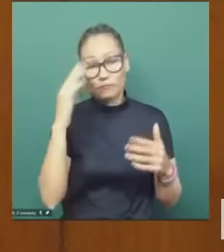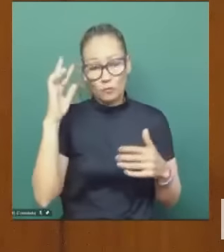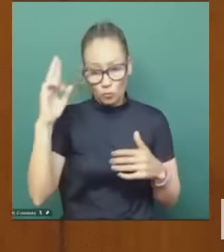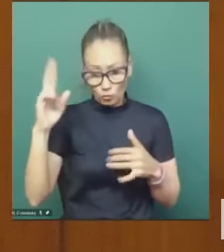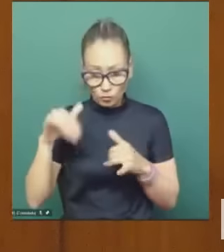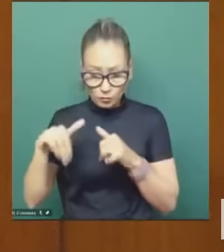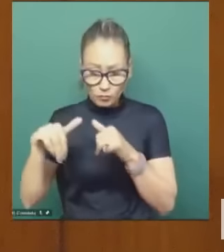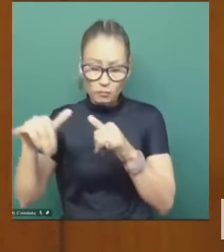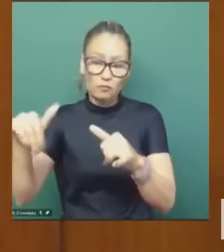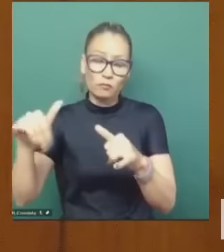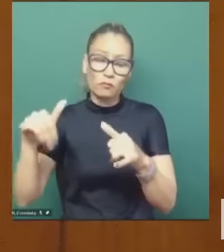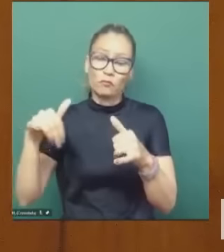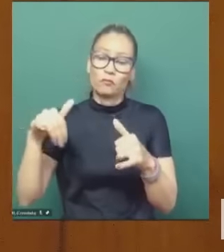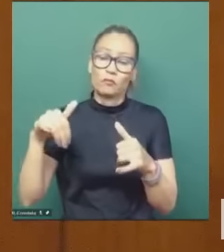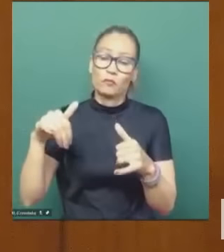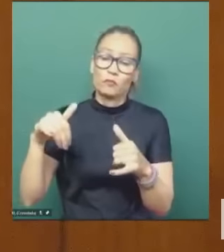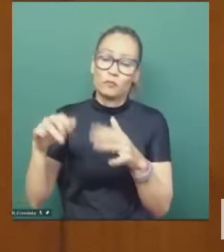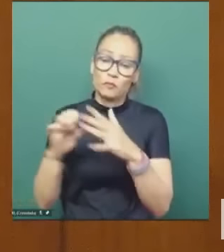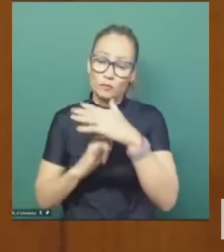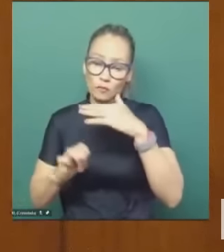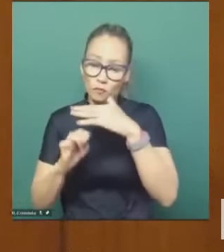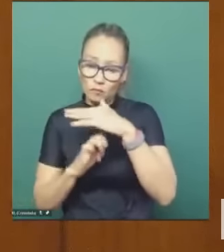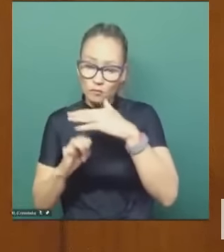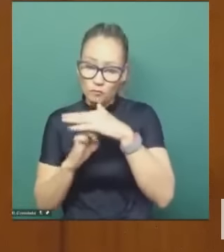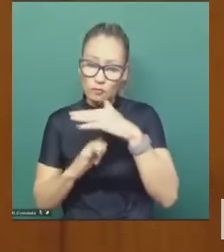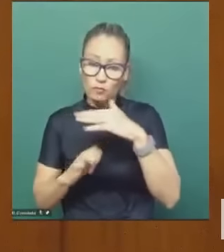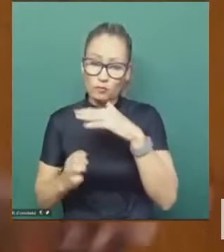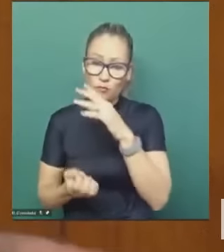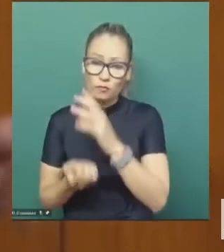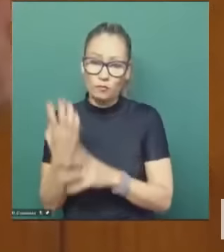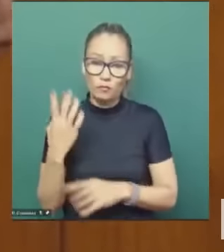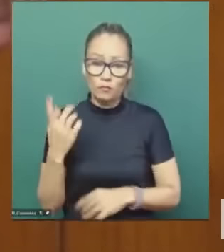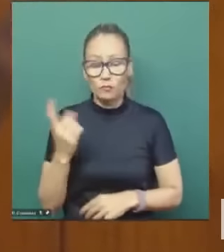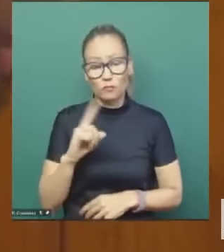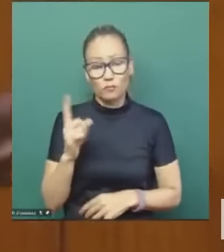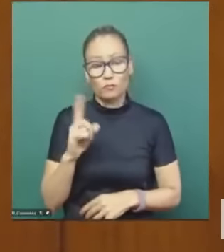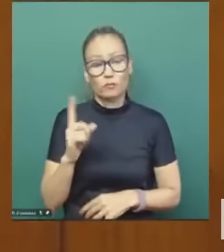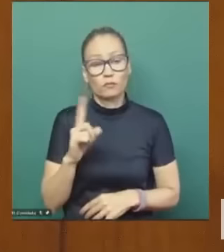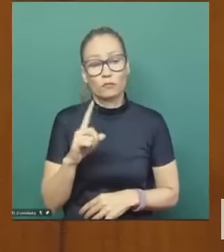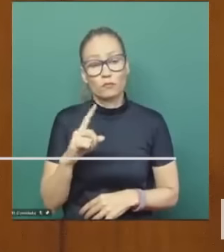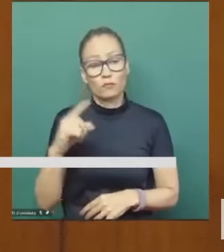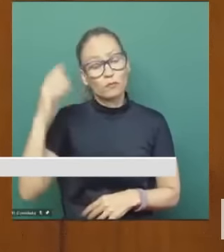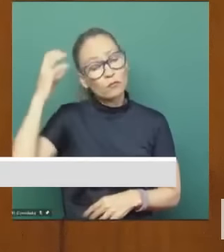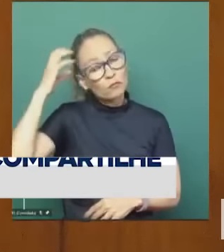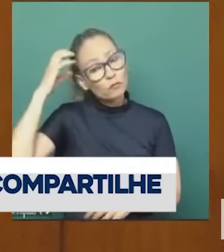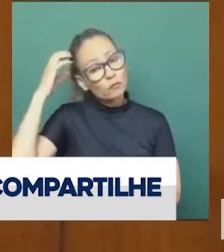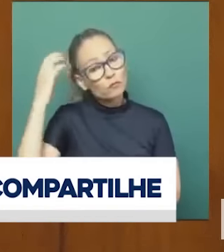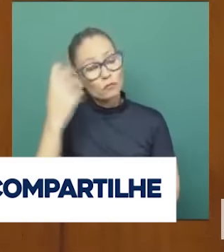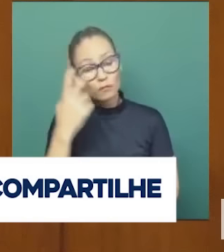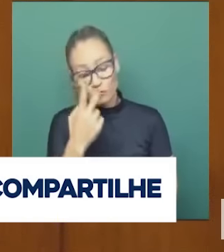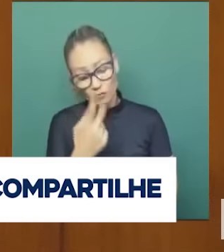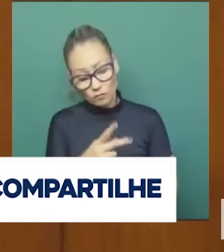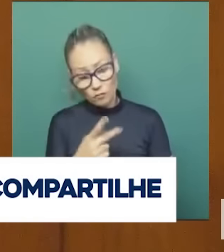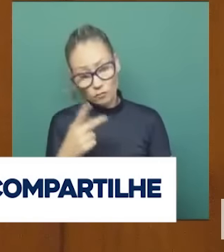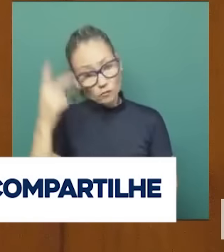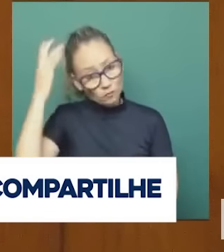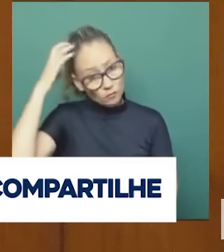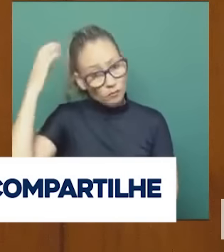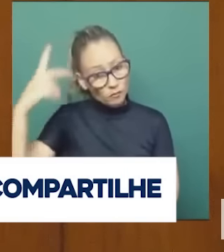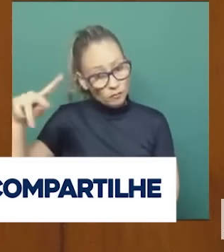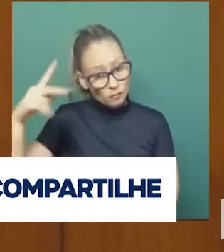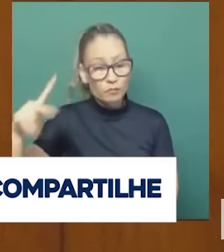dessa irresponsabilidade, será culpado os próprios vereadores que votar por conta dessa irresponsabilidade, quando estiverem